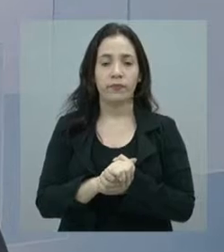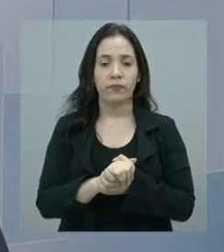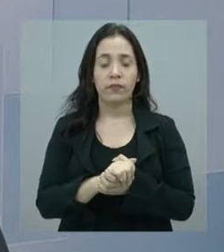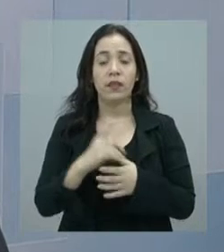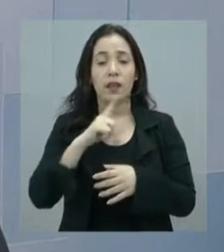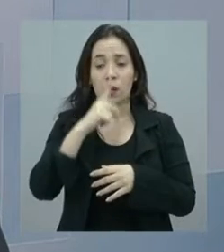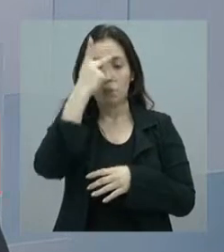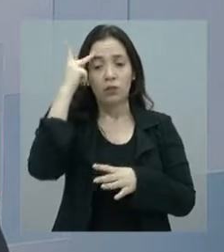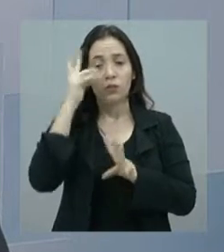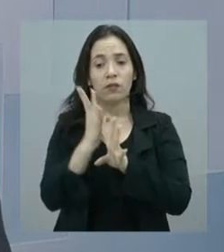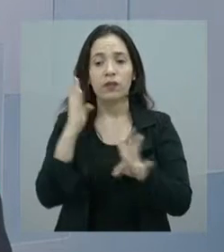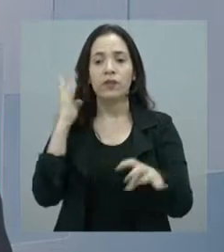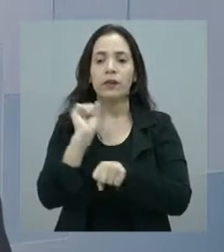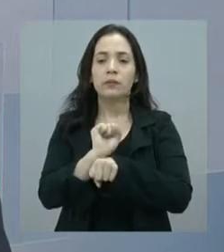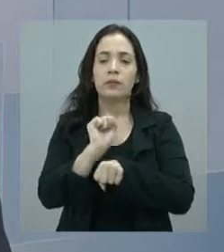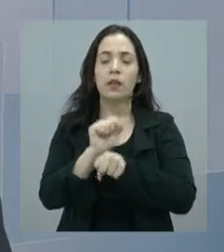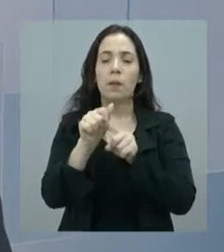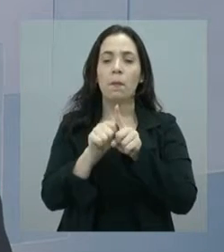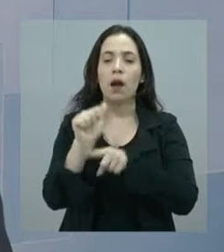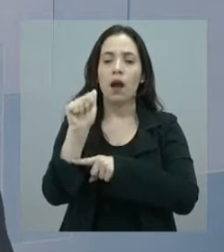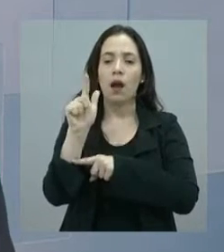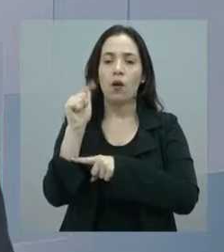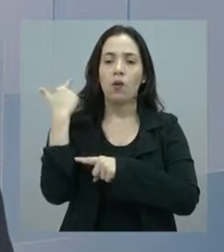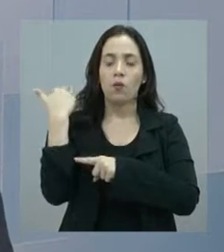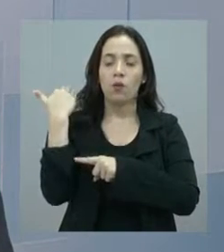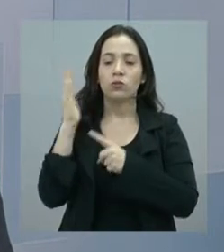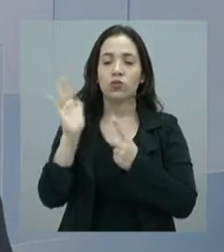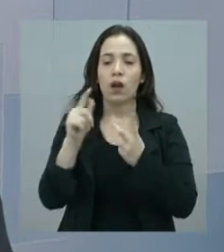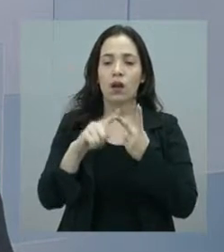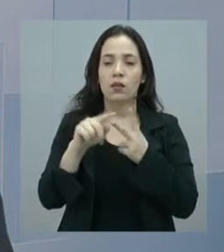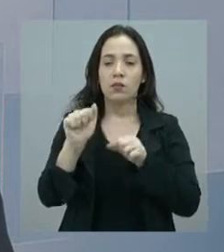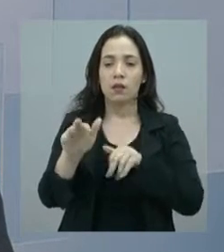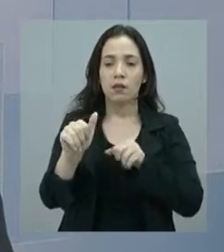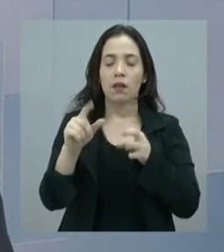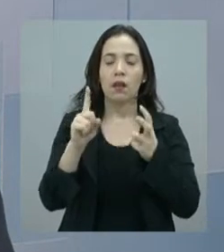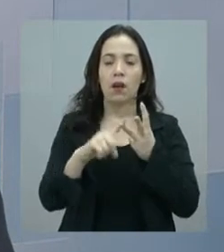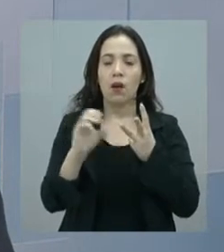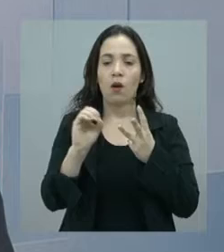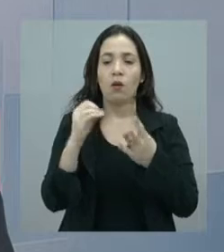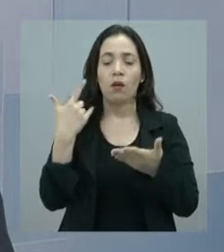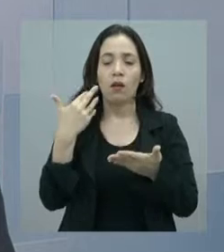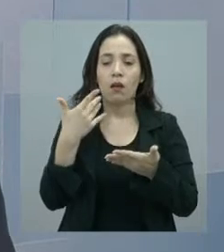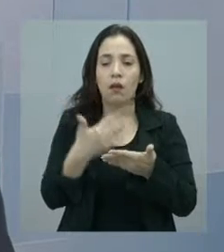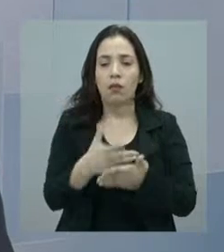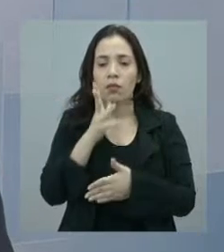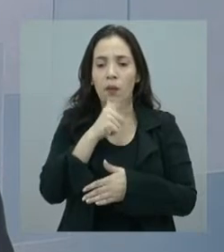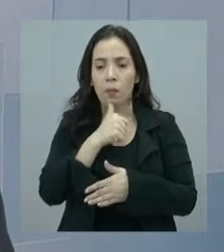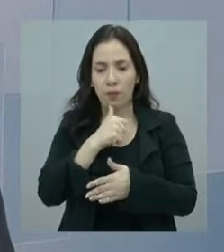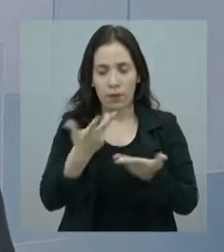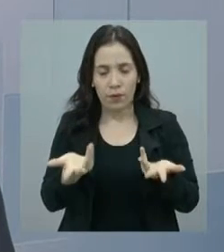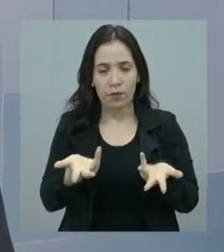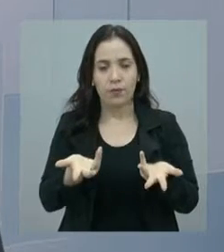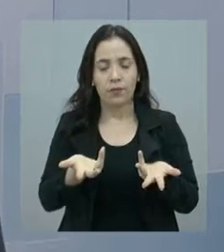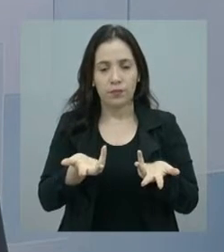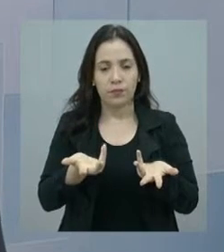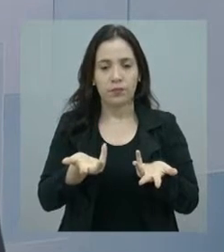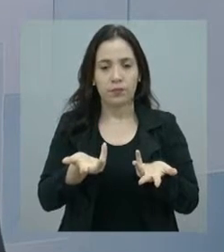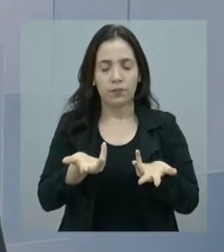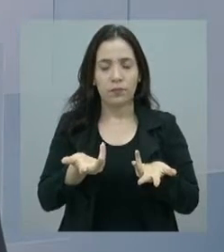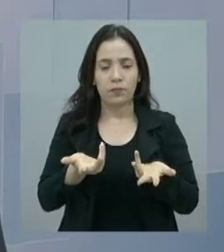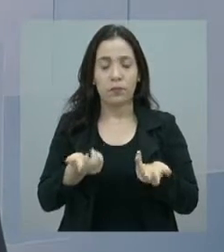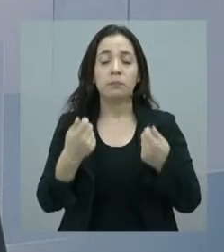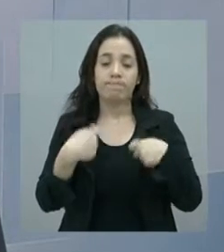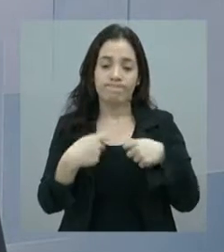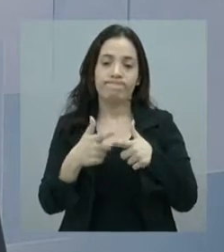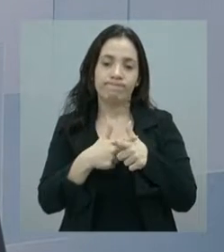desde o início de agosto, passou agosto, setembro, quer dizer, só para autorizar na prefeitura demorou mais de 60 dias. Então tem